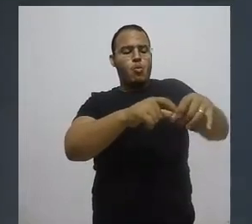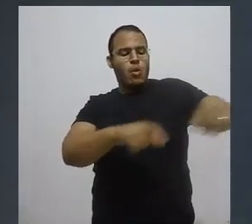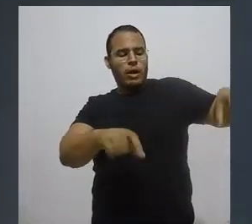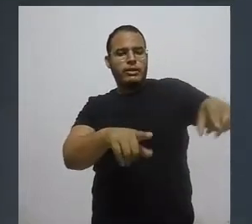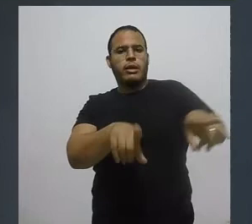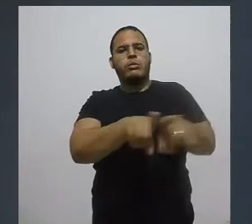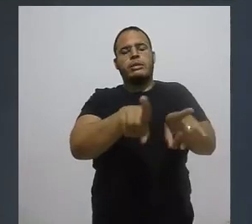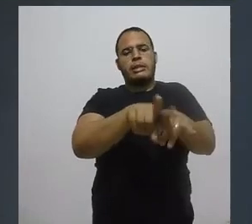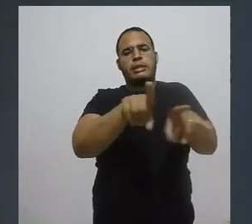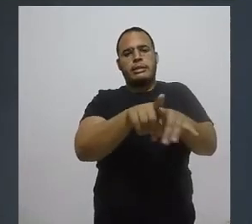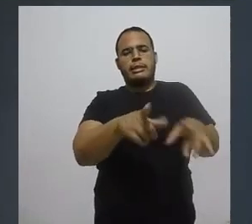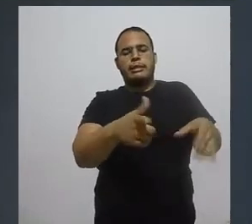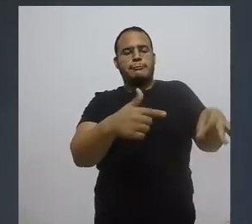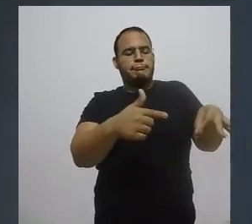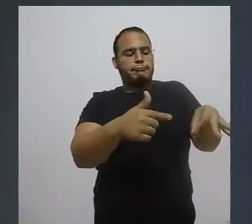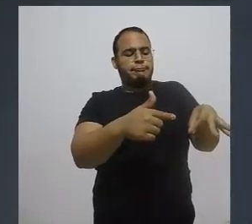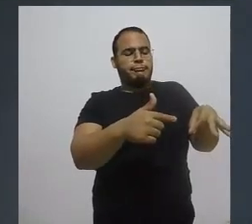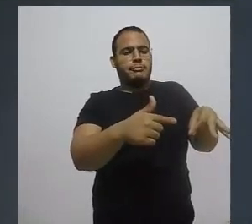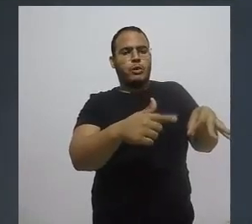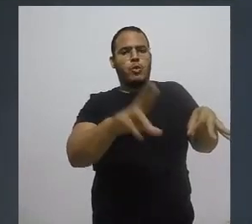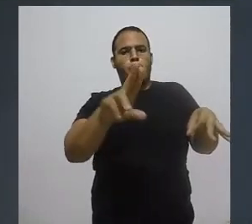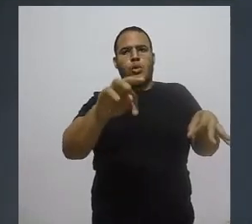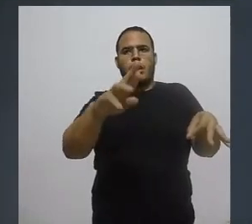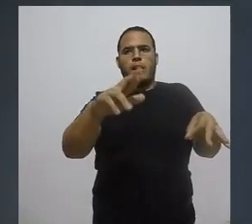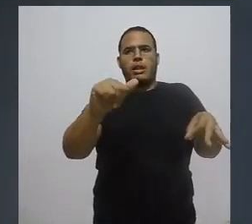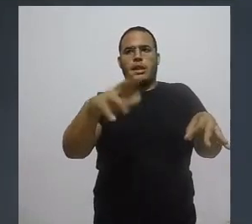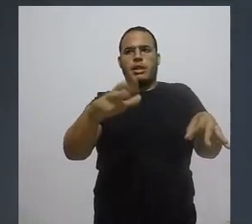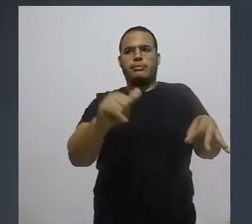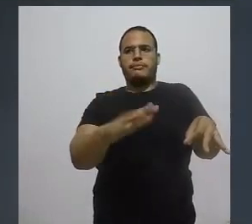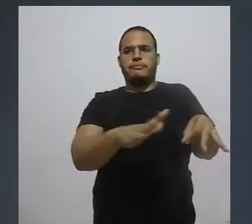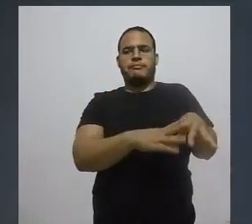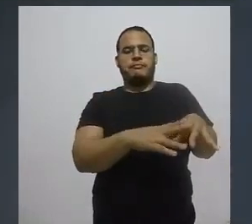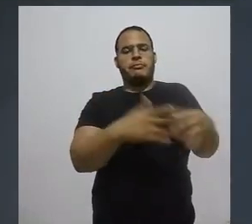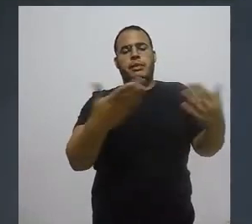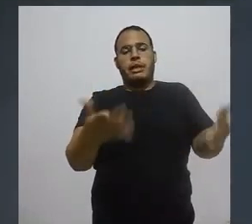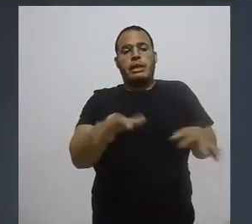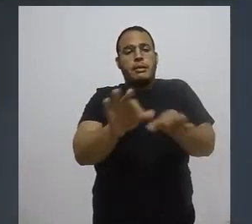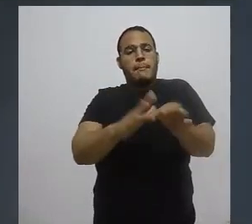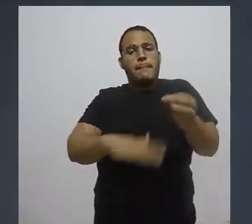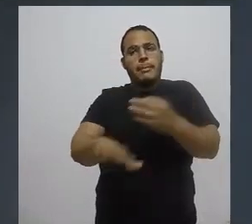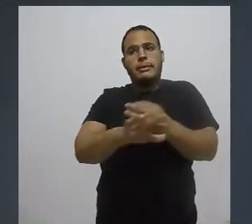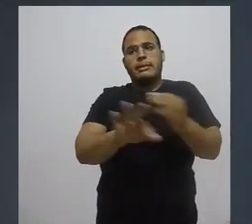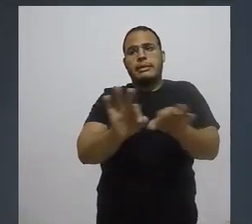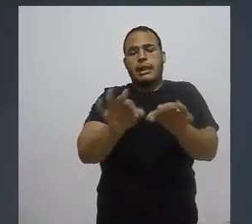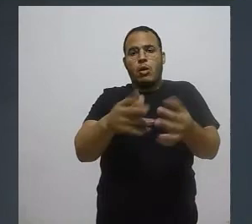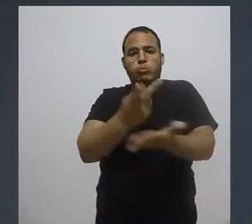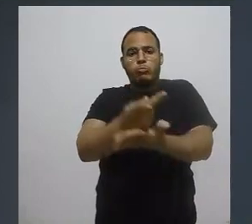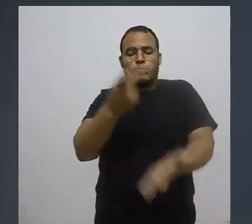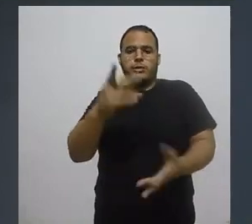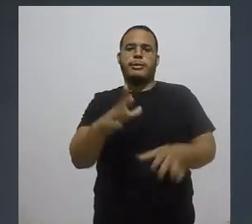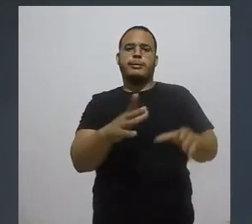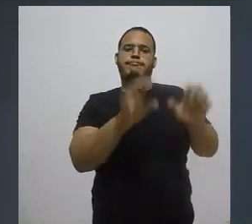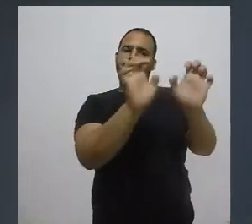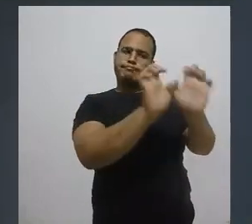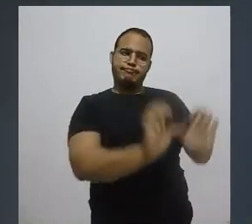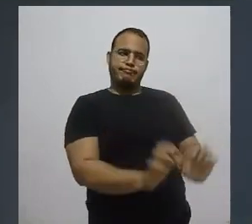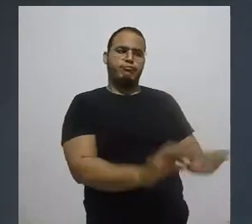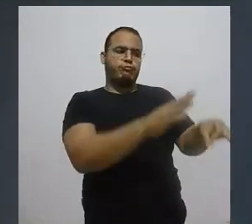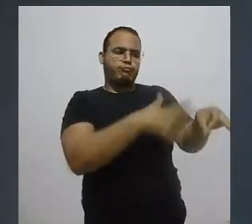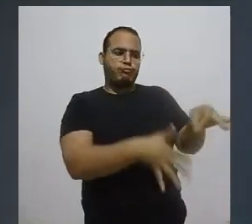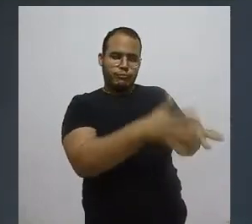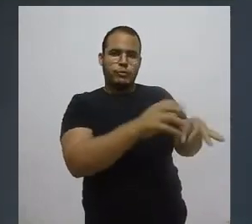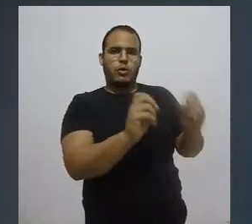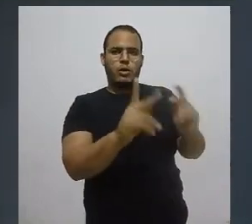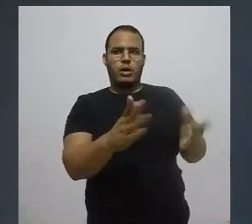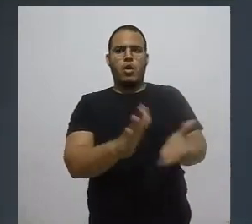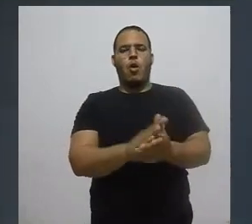vaginal e também a abertura da uretra. É basicamente assim que se dá a estrutura da vulva. Agora